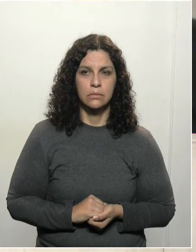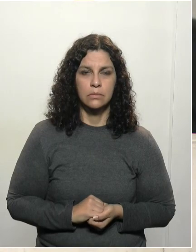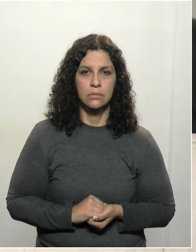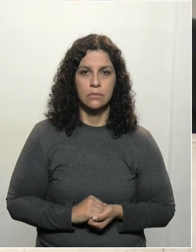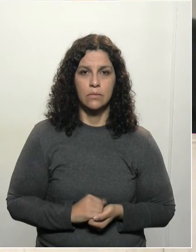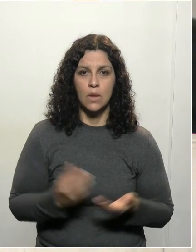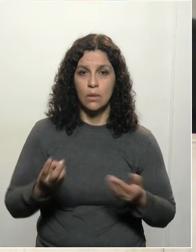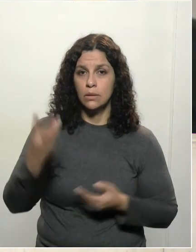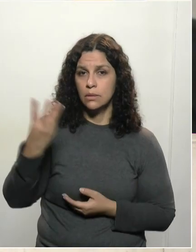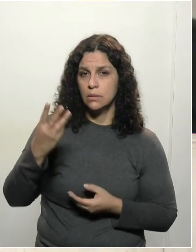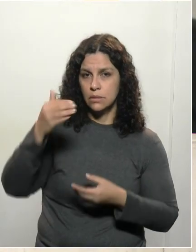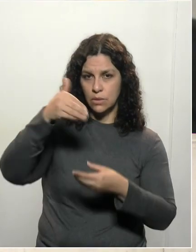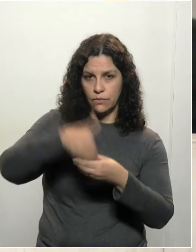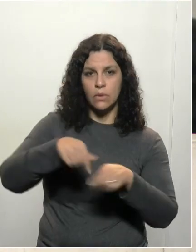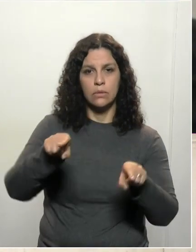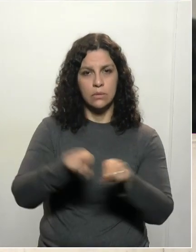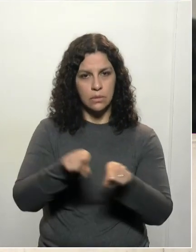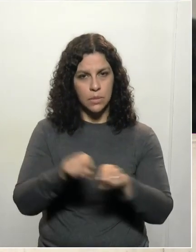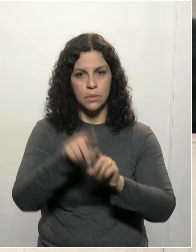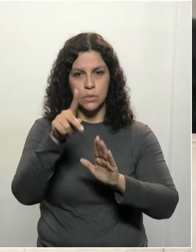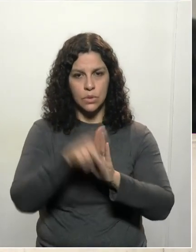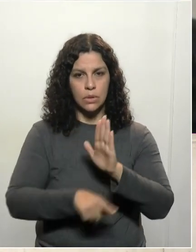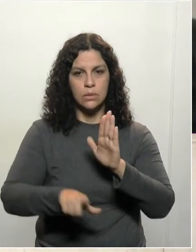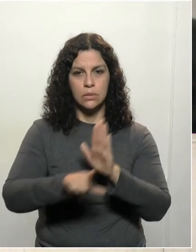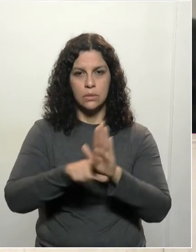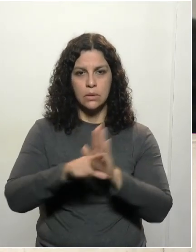E terceira votação também o projeto de lei